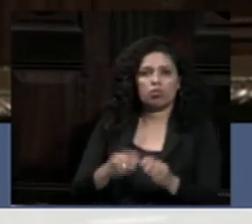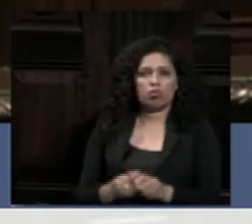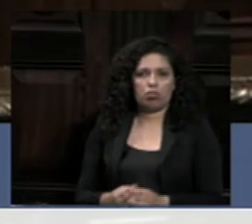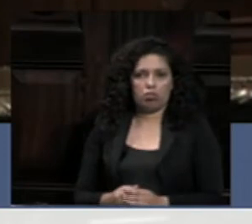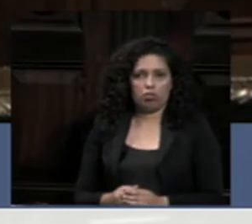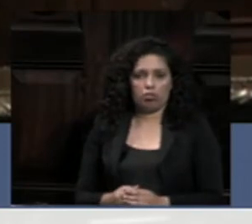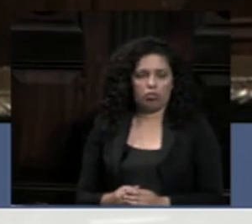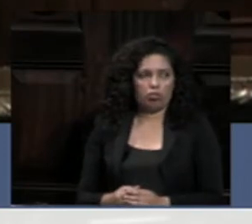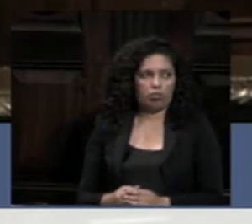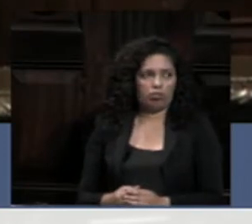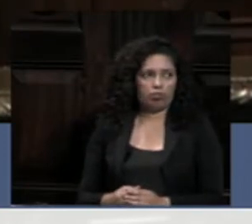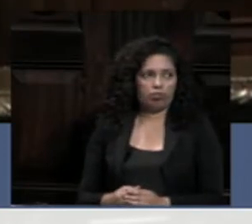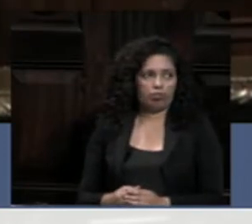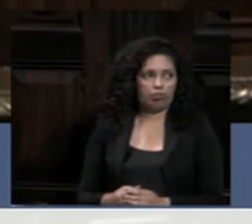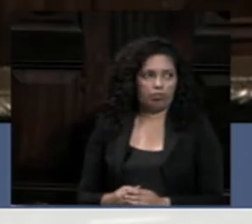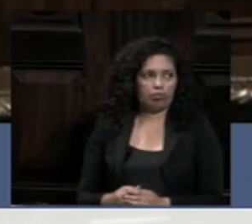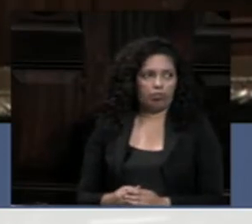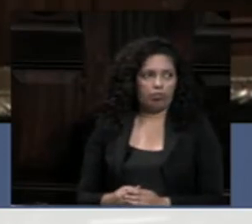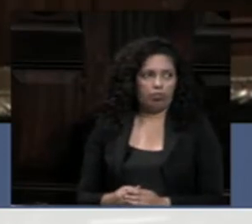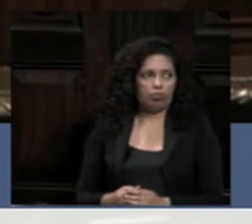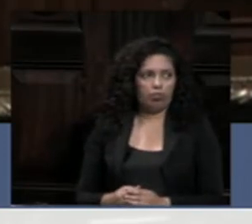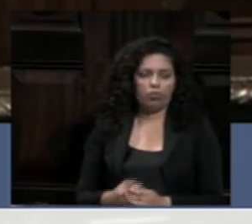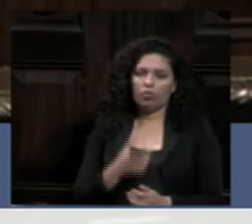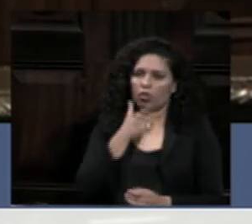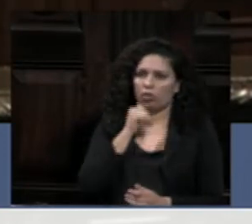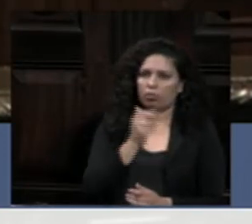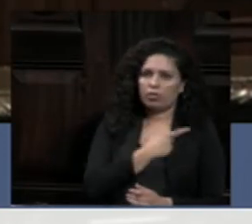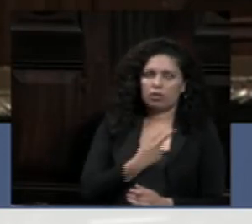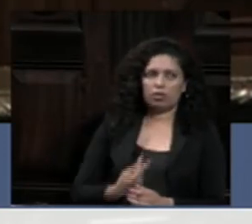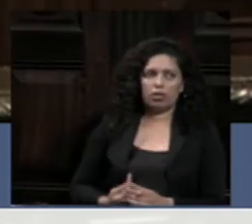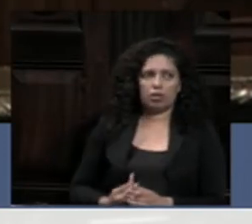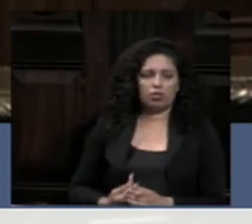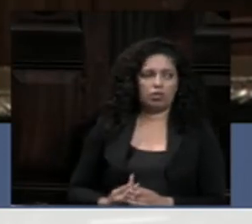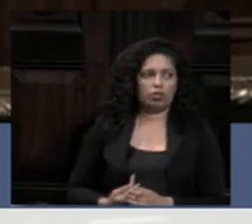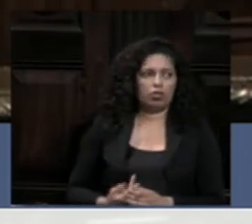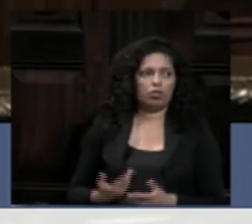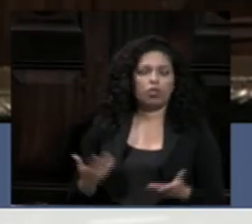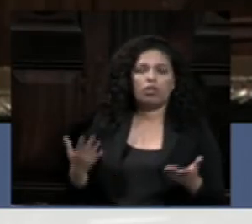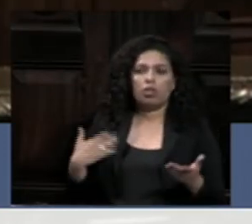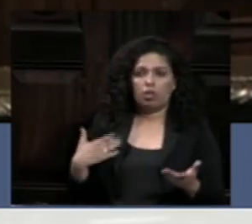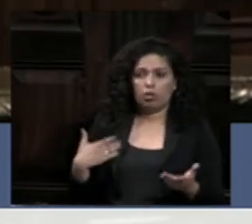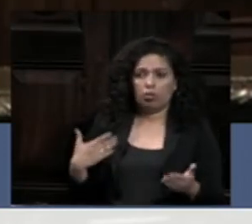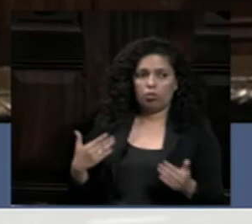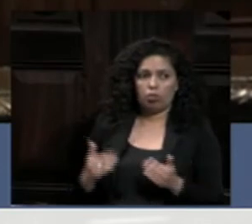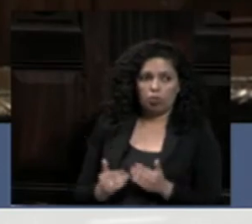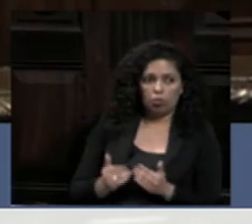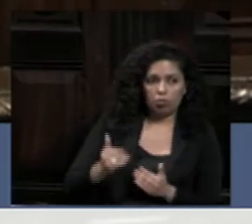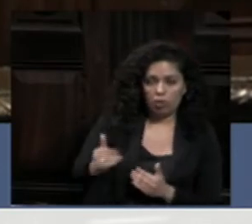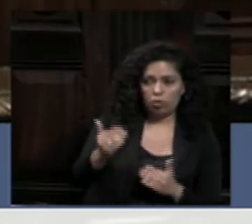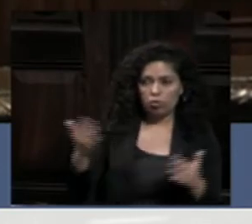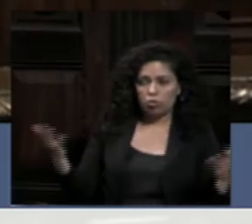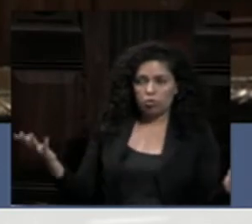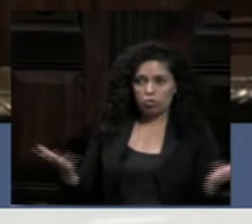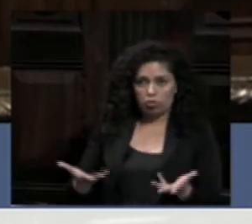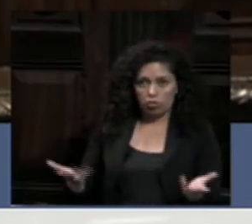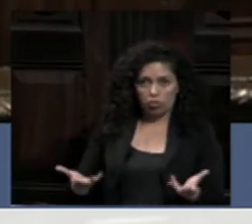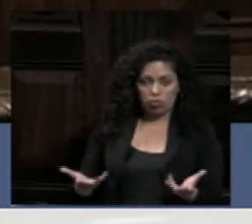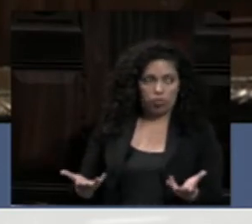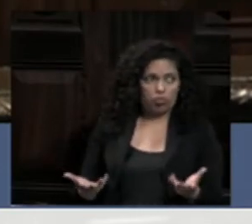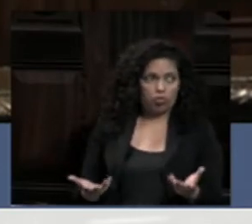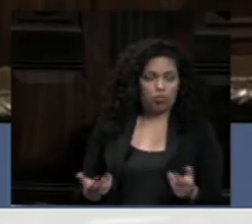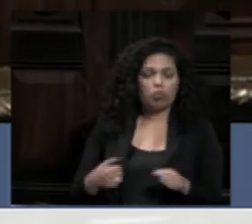e taxas. Então, senhor presidente, estou a partir de hoje